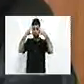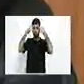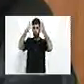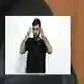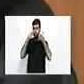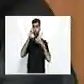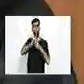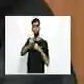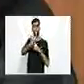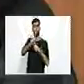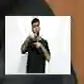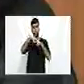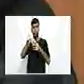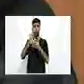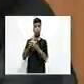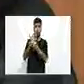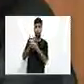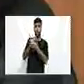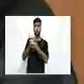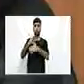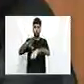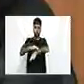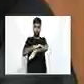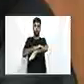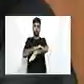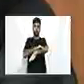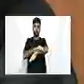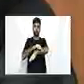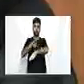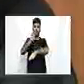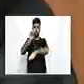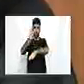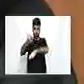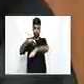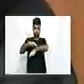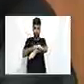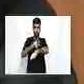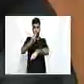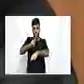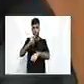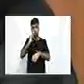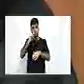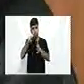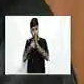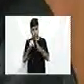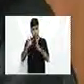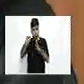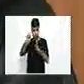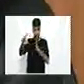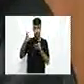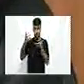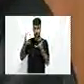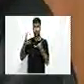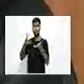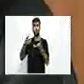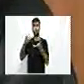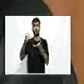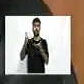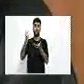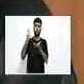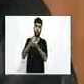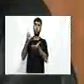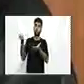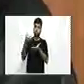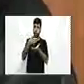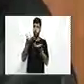saai alguns com calçad desapropriado gostaria de saber se o saai ele tá se empenhando em repor essas